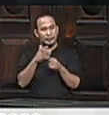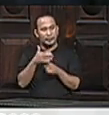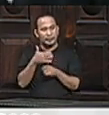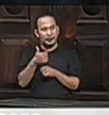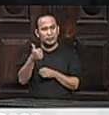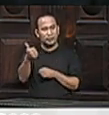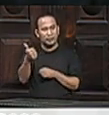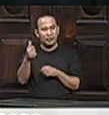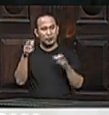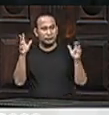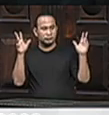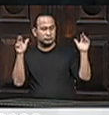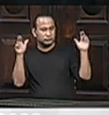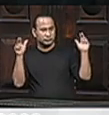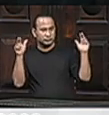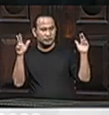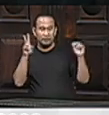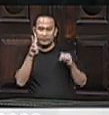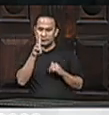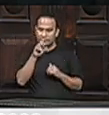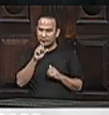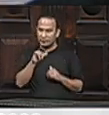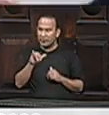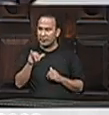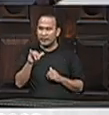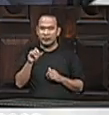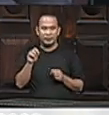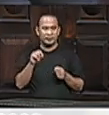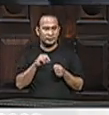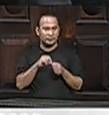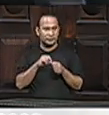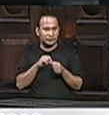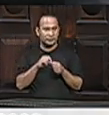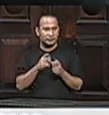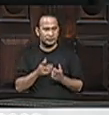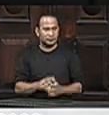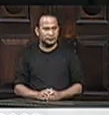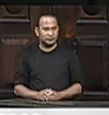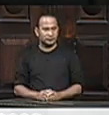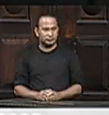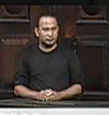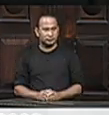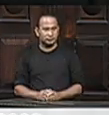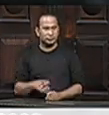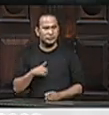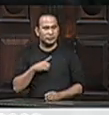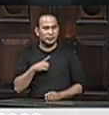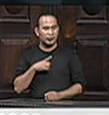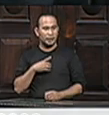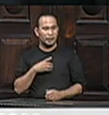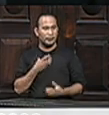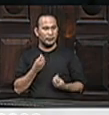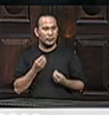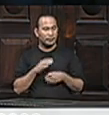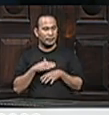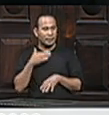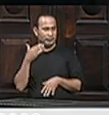é cabível. Não é cabível. Então, eu acho que este é um projeto de